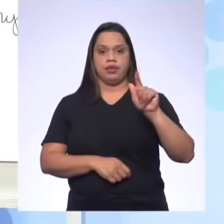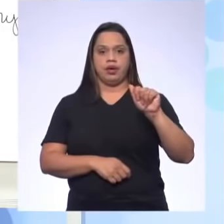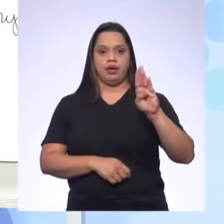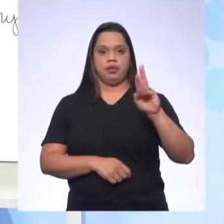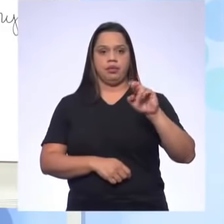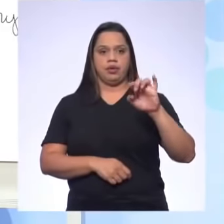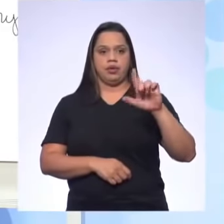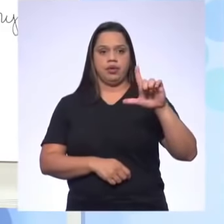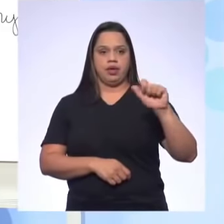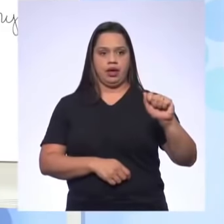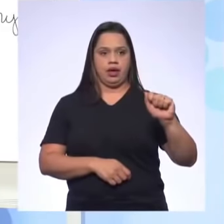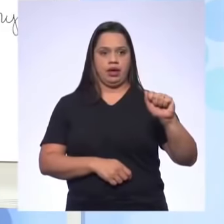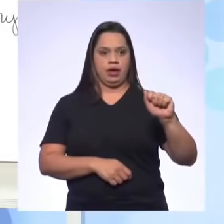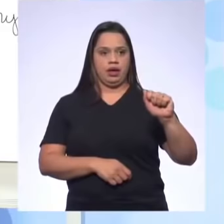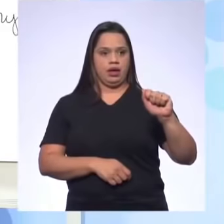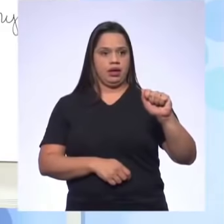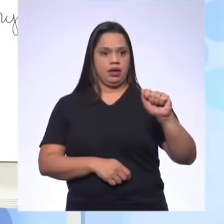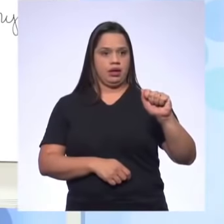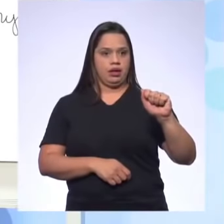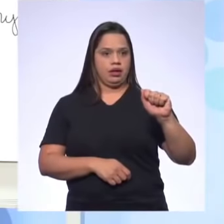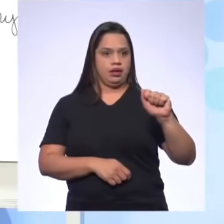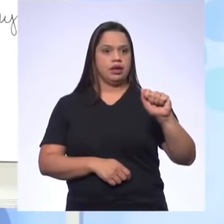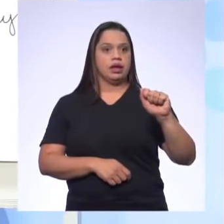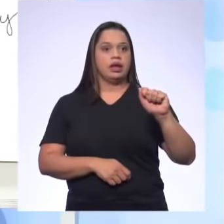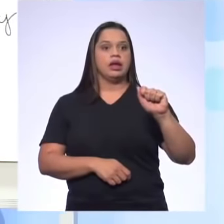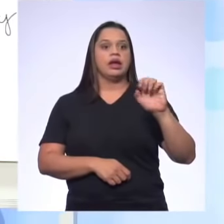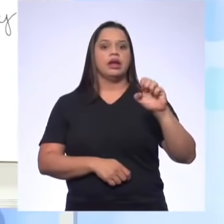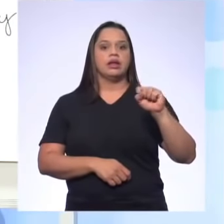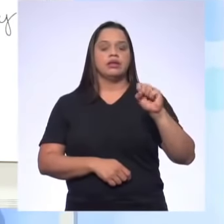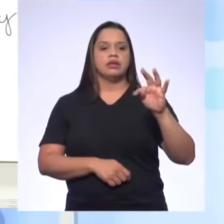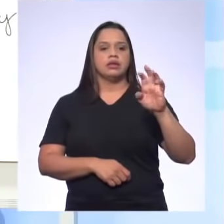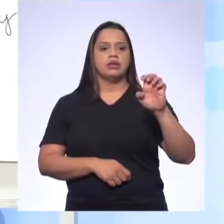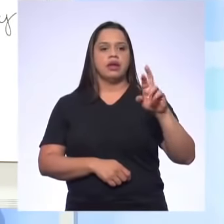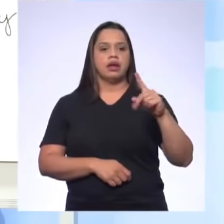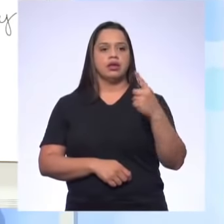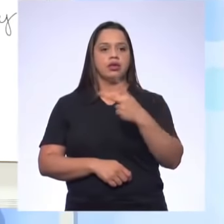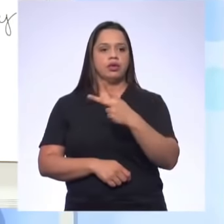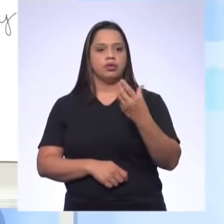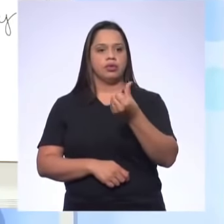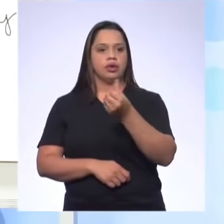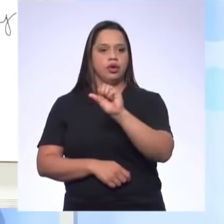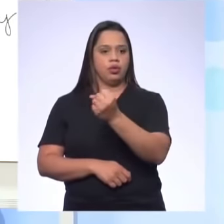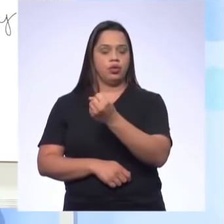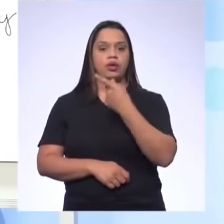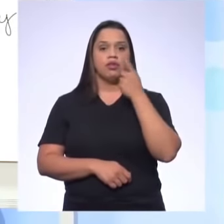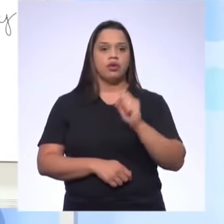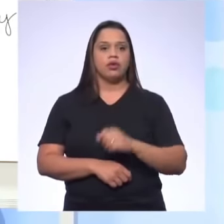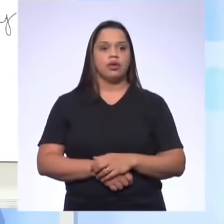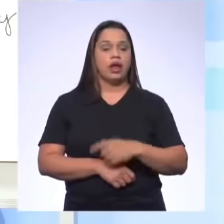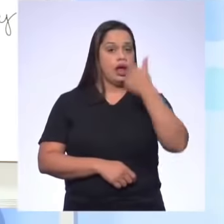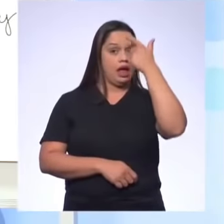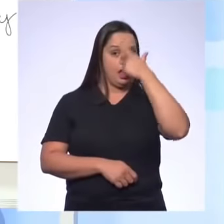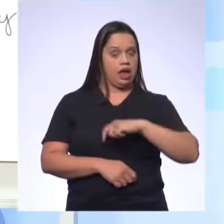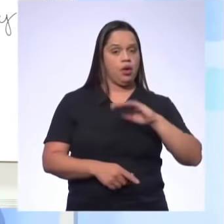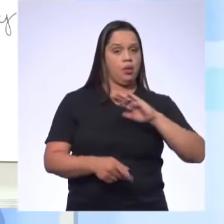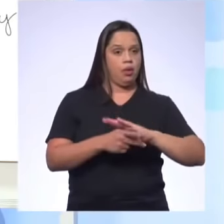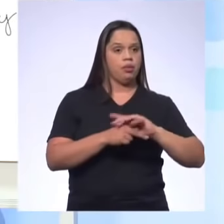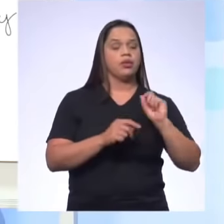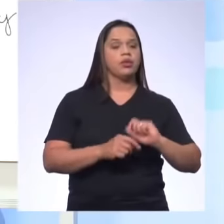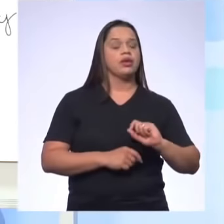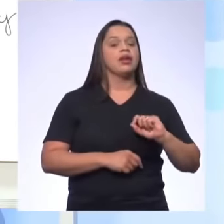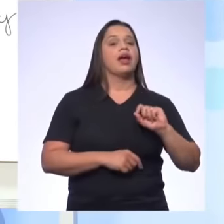Esther 1268. Então, ela respondeu assim, I am the result of my father and my mother. Eu sou o resultado do meu pai e da